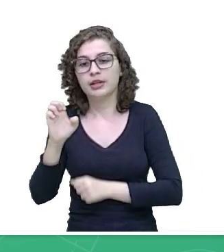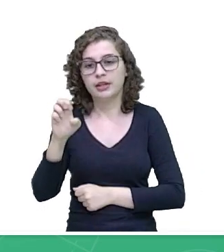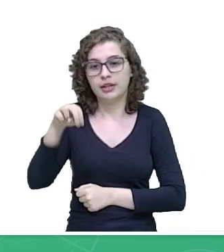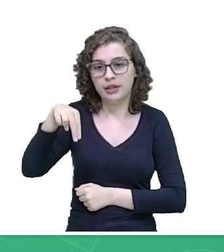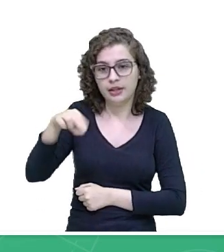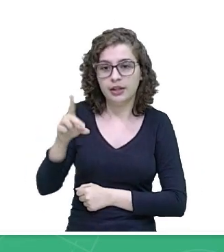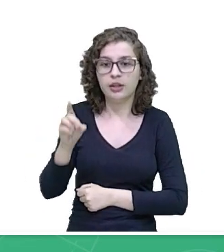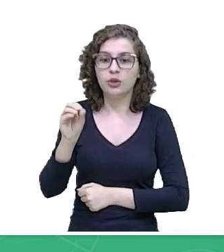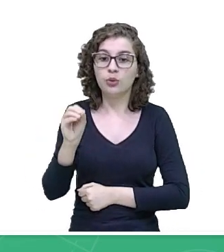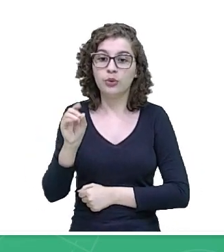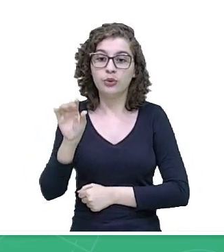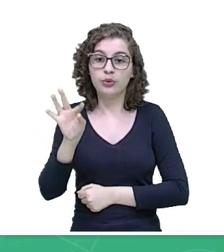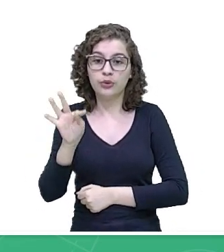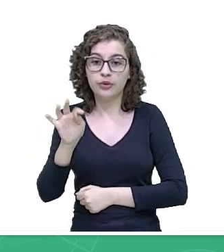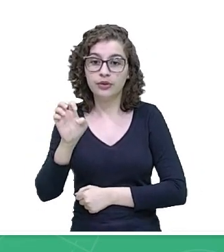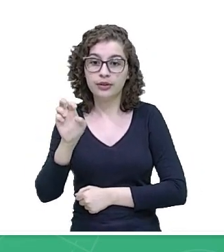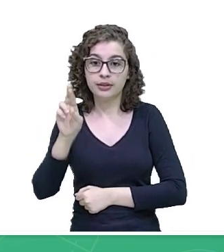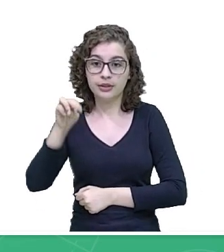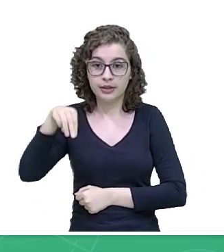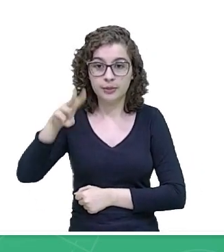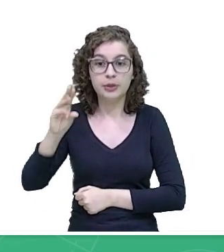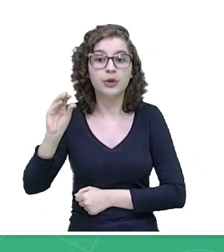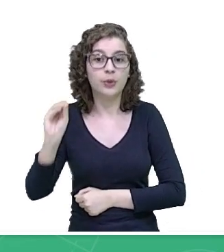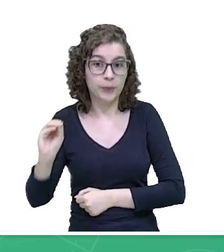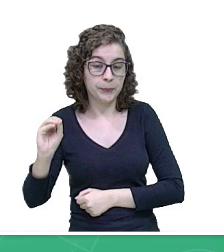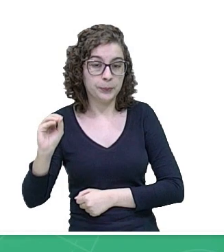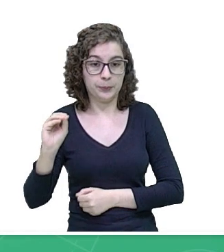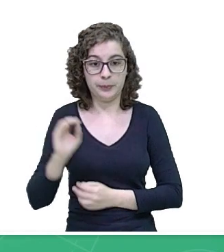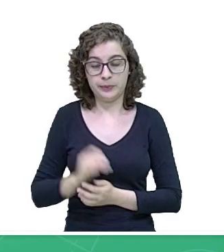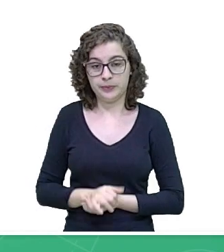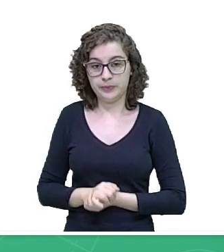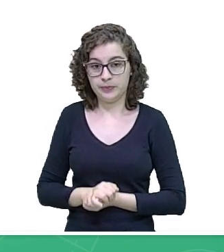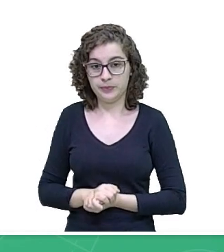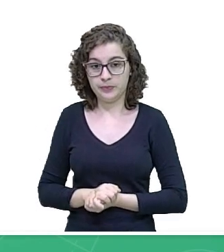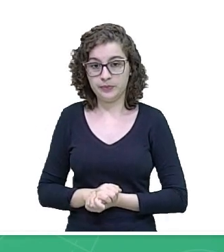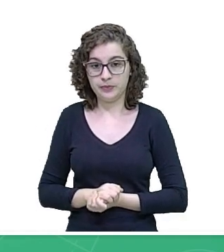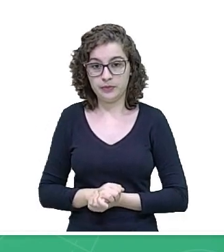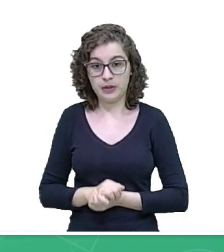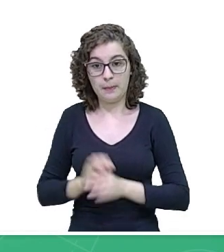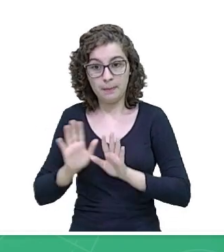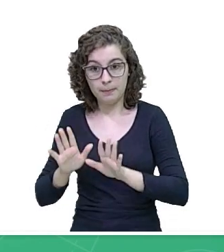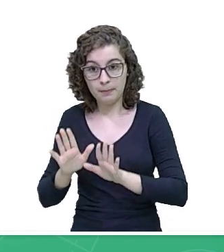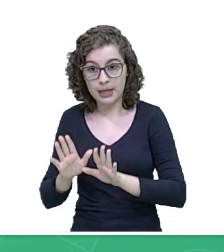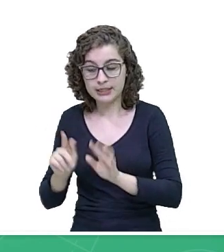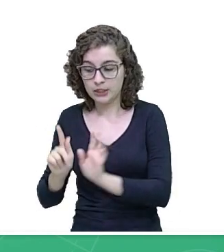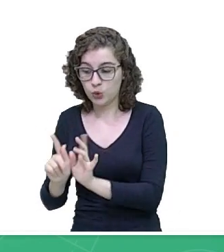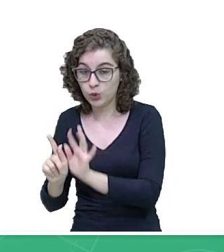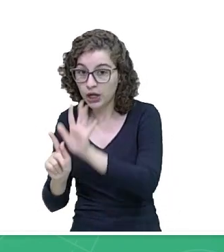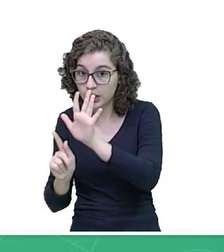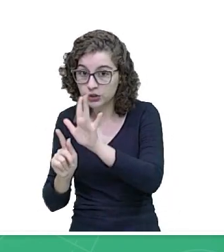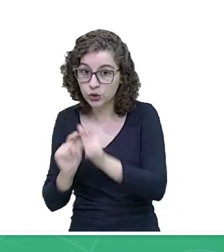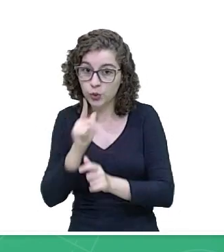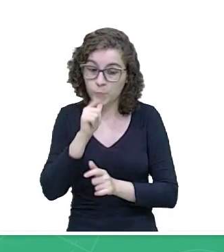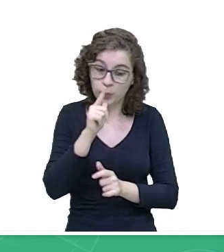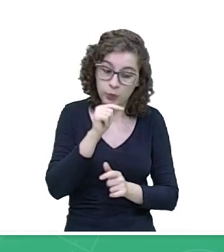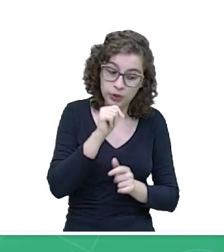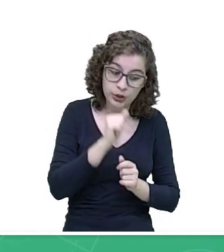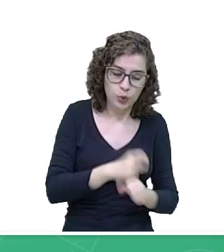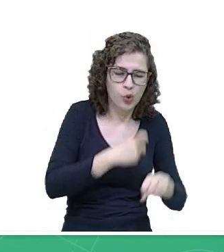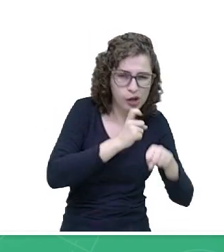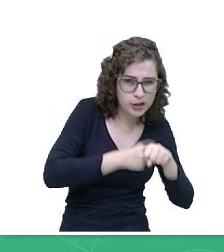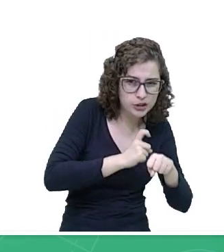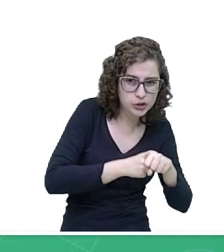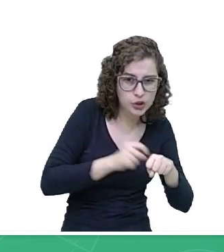endotérmicos, porque eles absorvem calor. Nesse caso aqui, do gasoso para o líquido, e do líquido para o